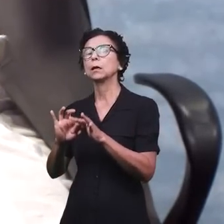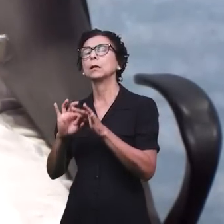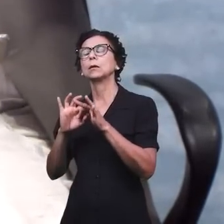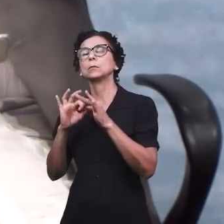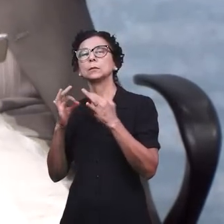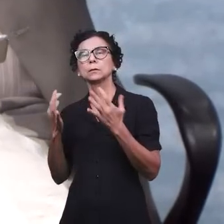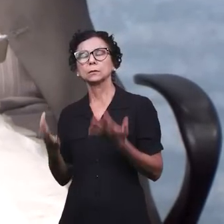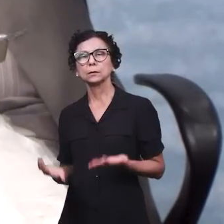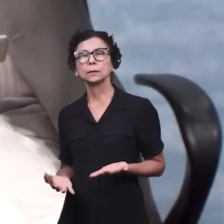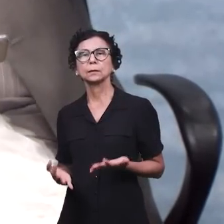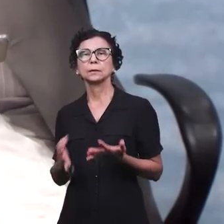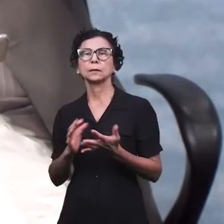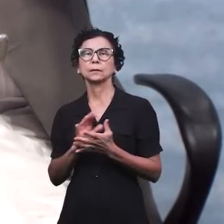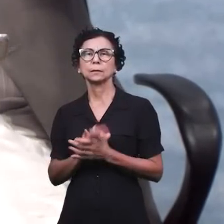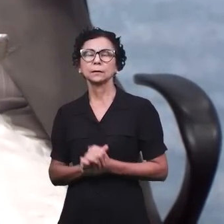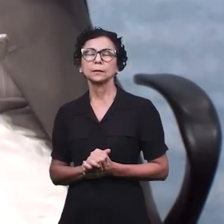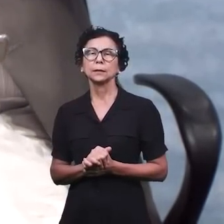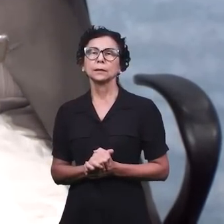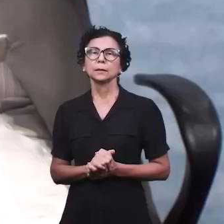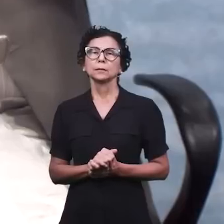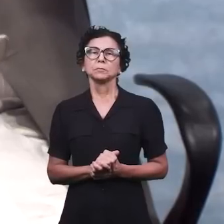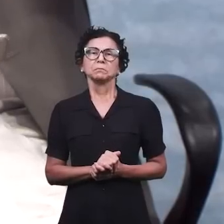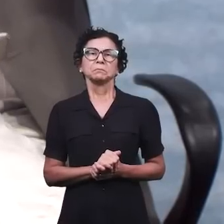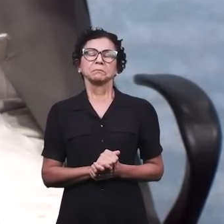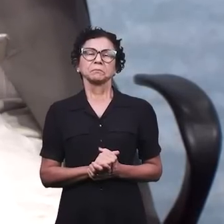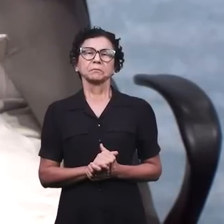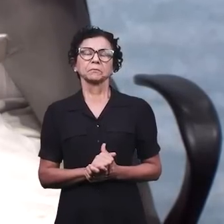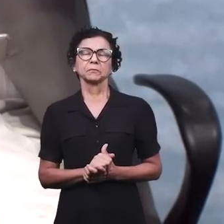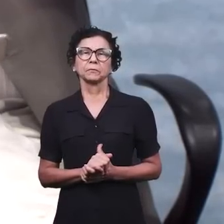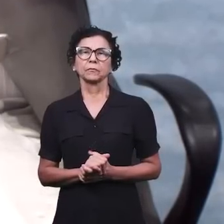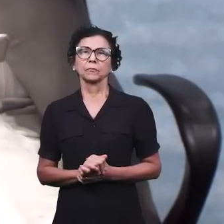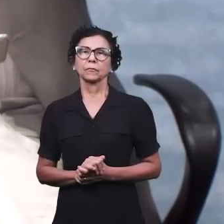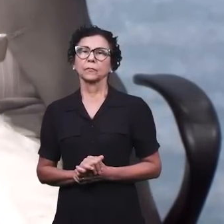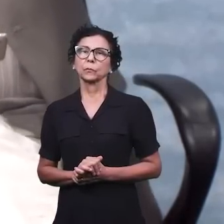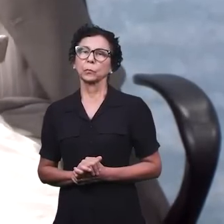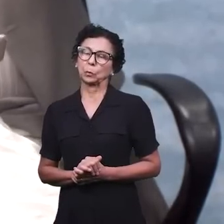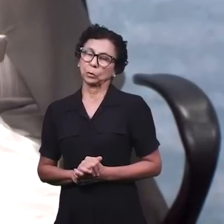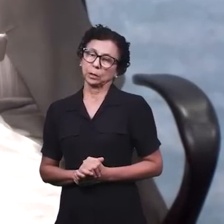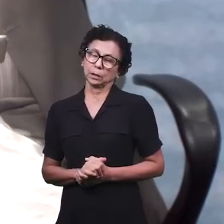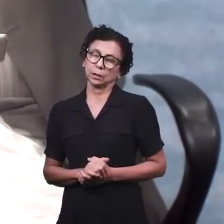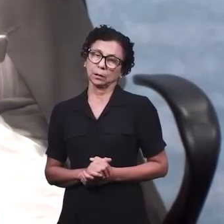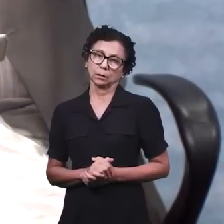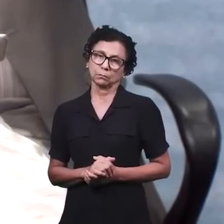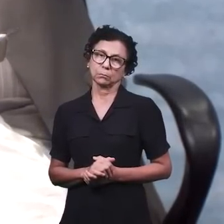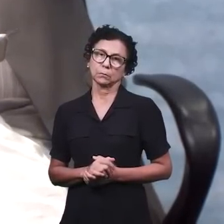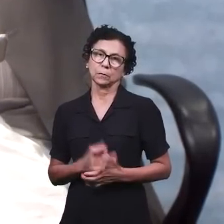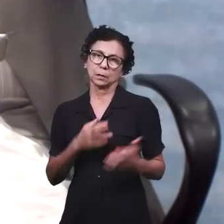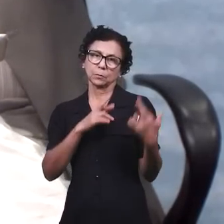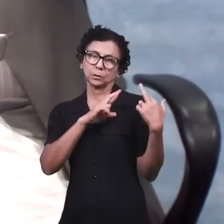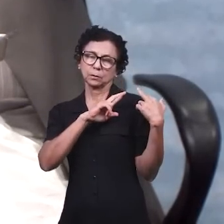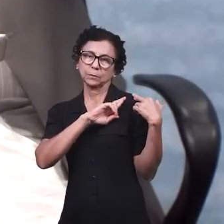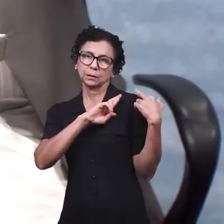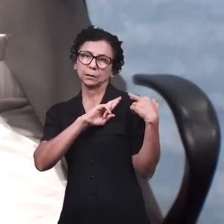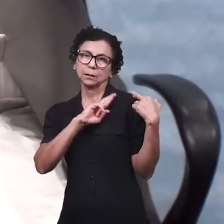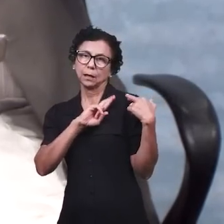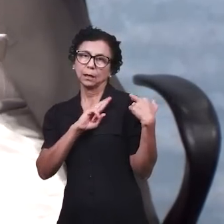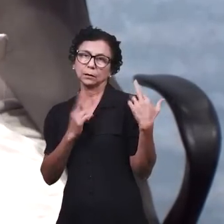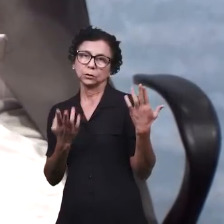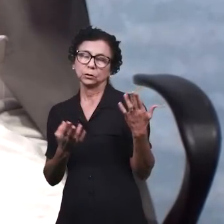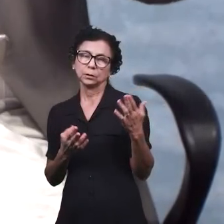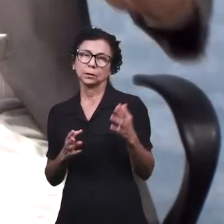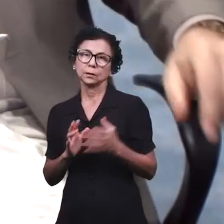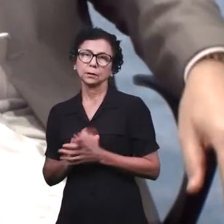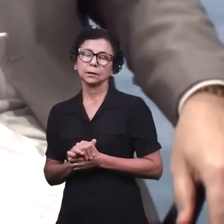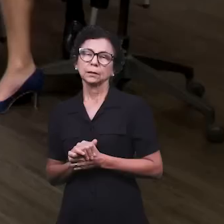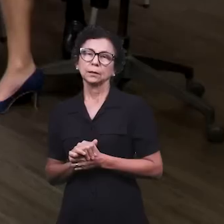pés do Senhor, com a consciência de que como igreja, como corpo, ele tem uma responsabilidade também com o culto profético, mesmo que não